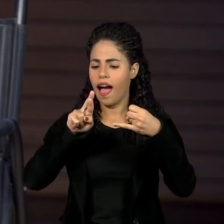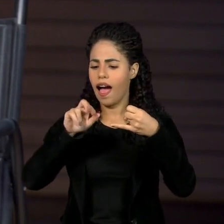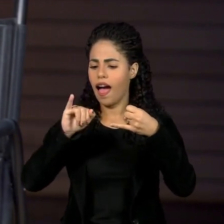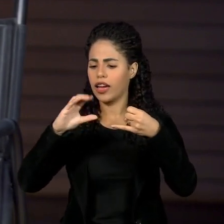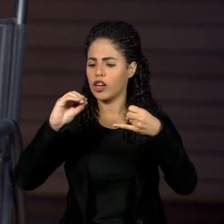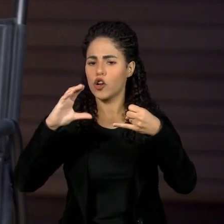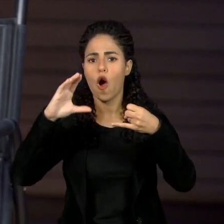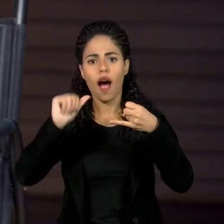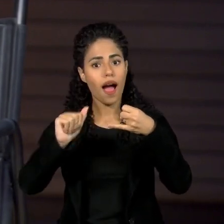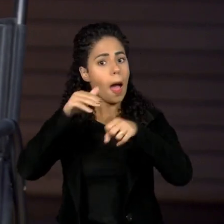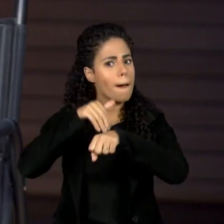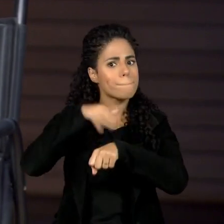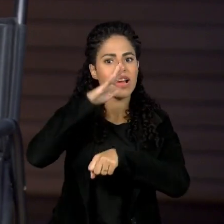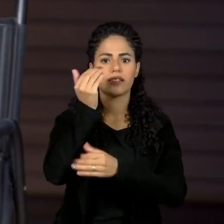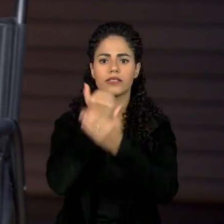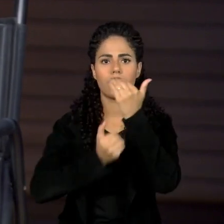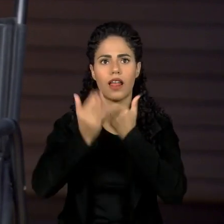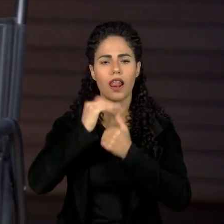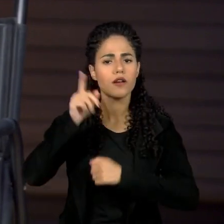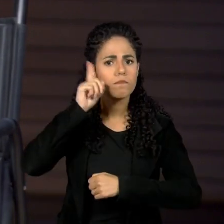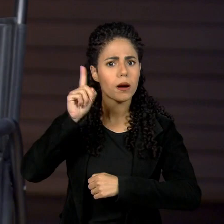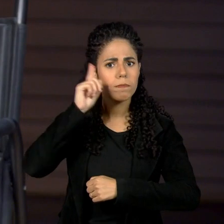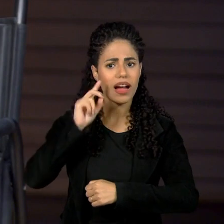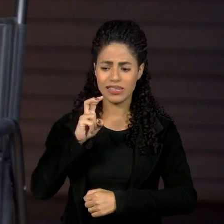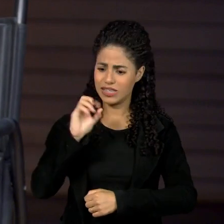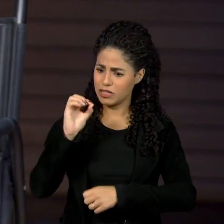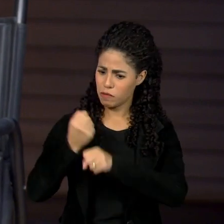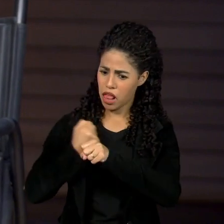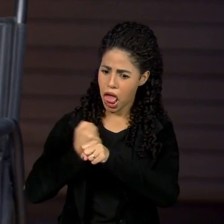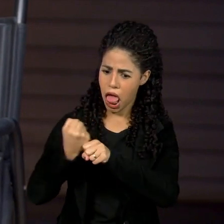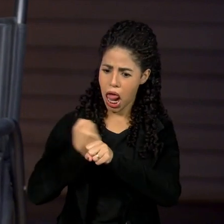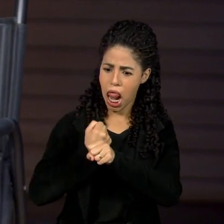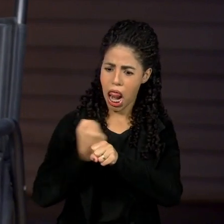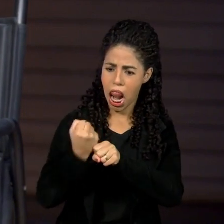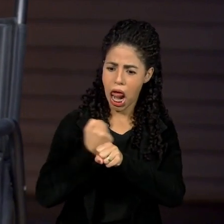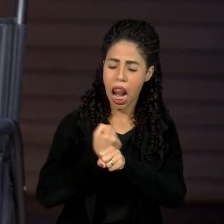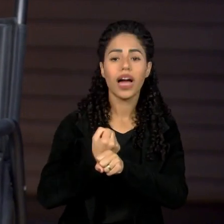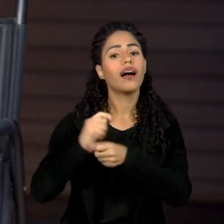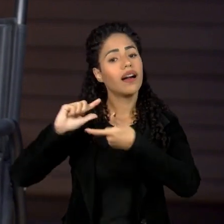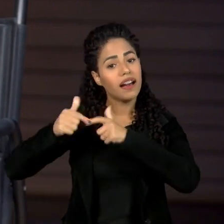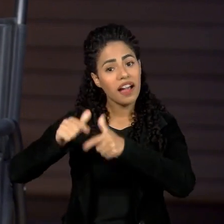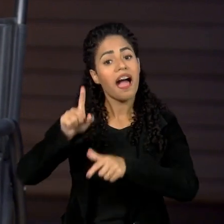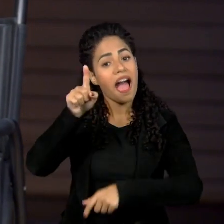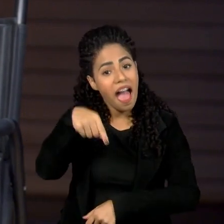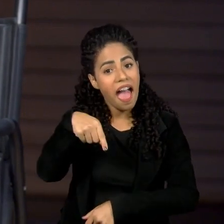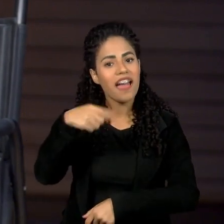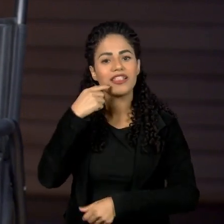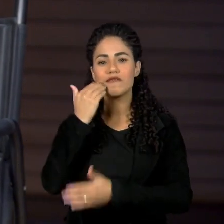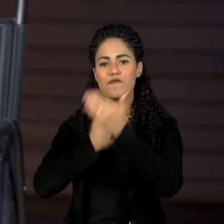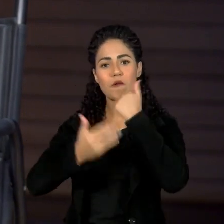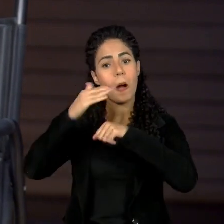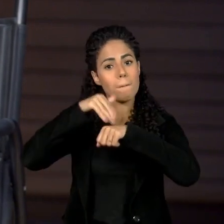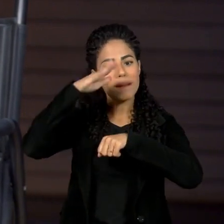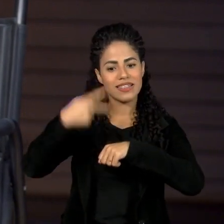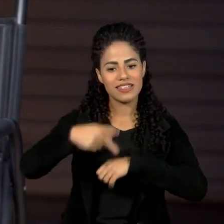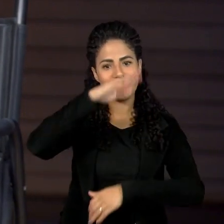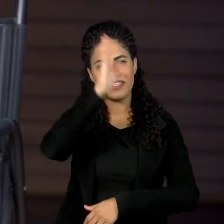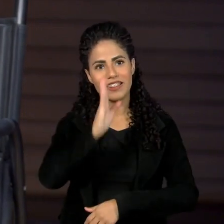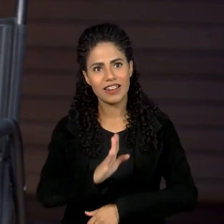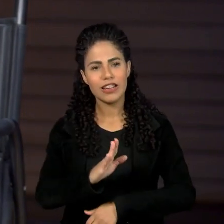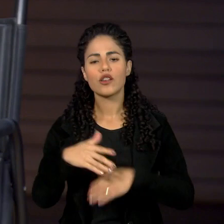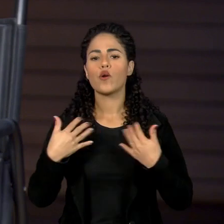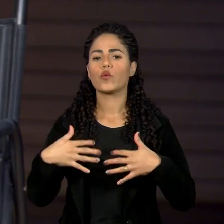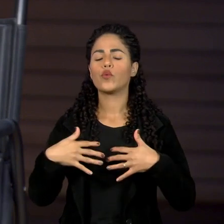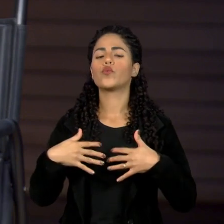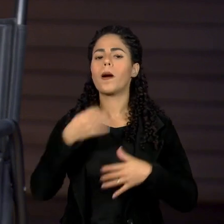feijão mais consumido. Só que ele só tem 50 anos de história e ele já é tradicional, digamos assim, né? O feijão mais consumido no Brasil. E eu acho que ele é bem